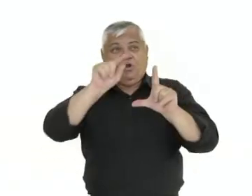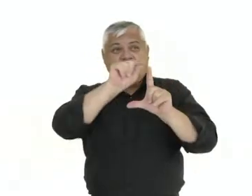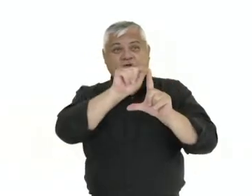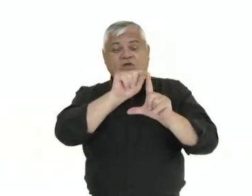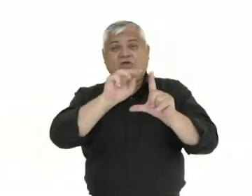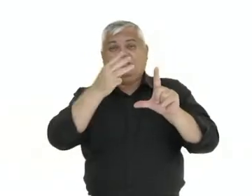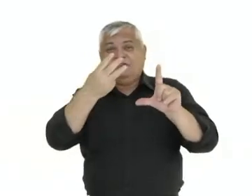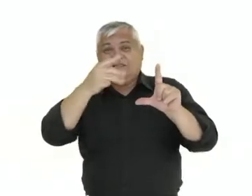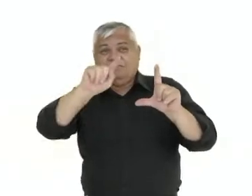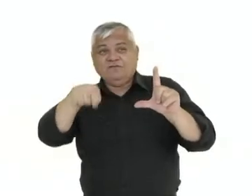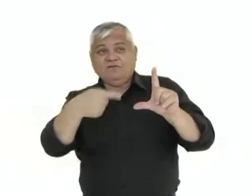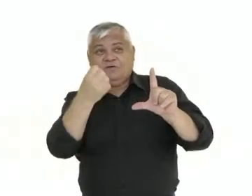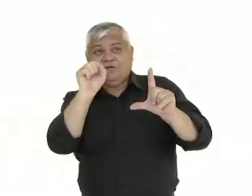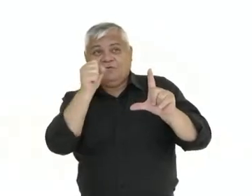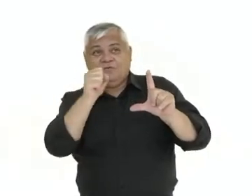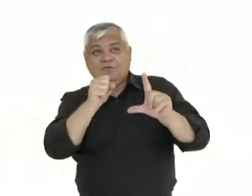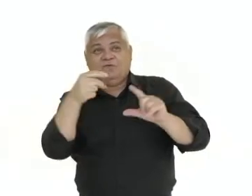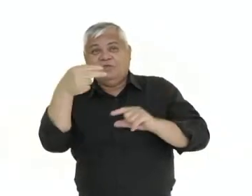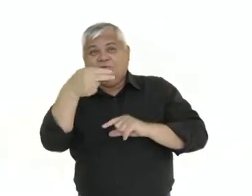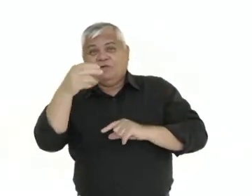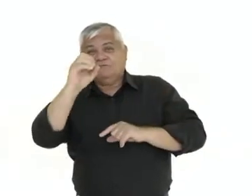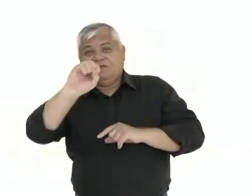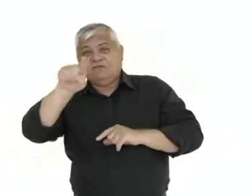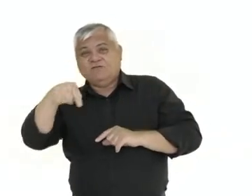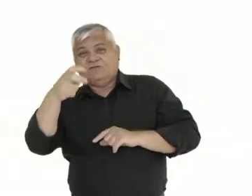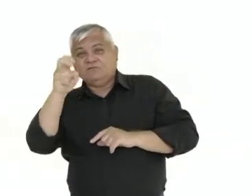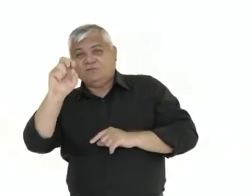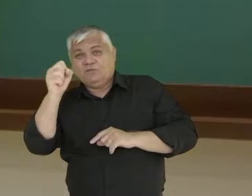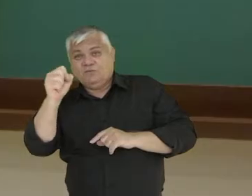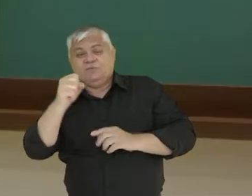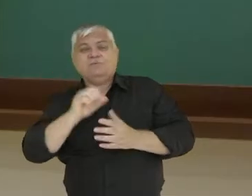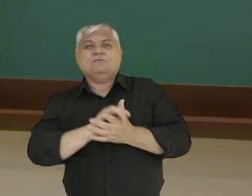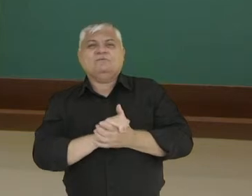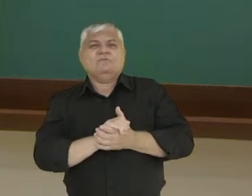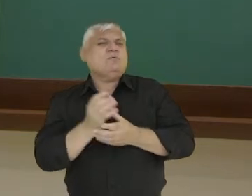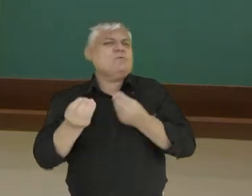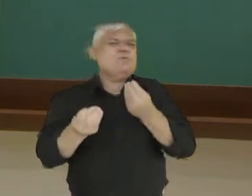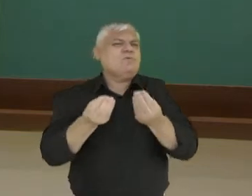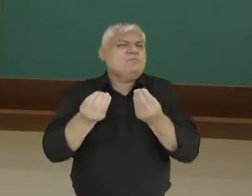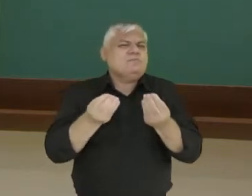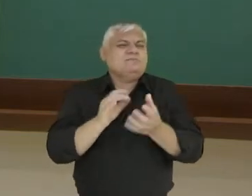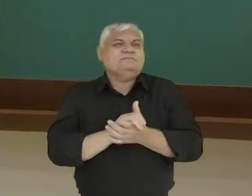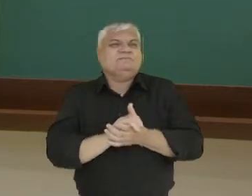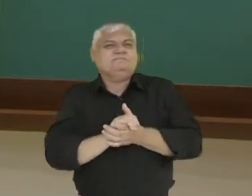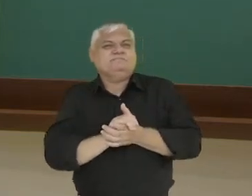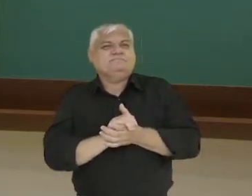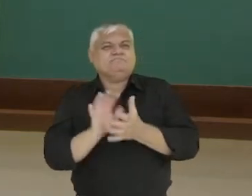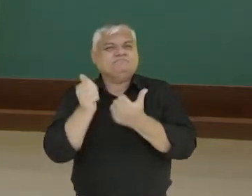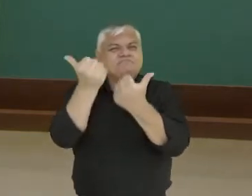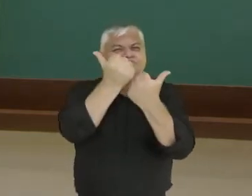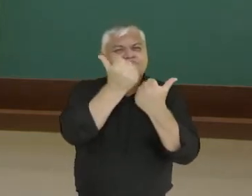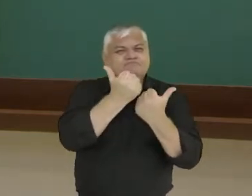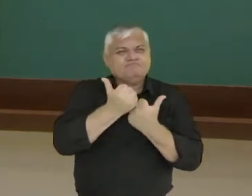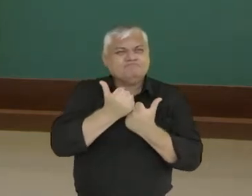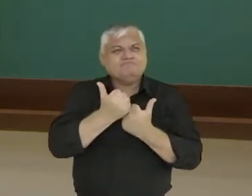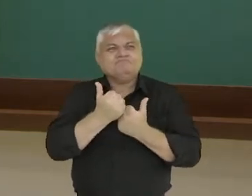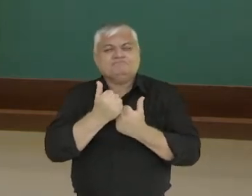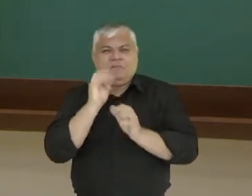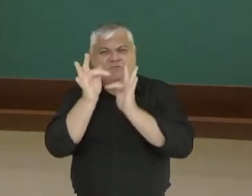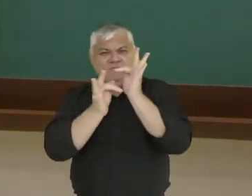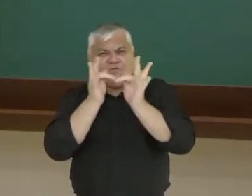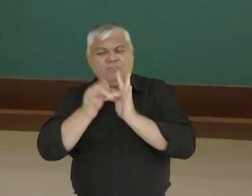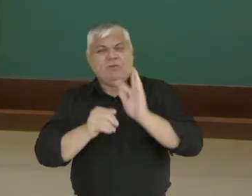de 3,8 igual a 0,58. Então vamos começar a substituir. Estamos com a fórmula